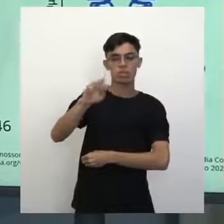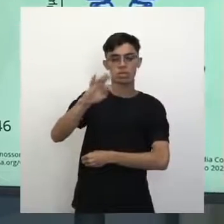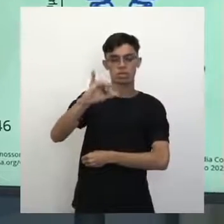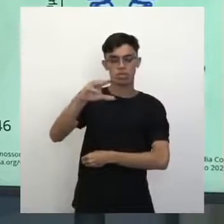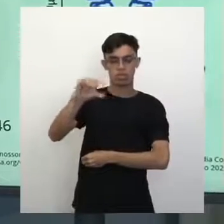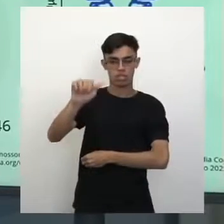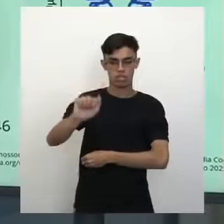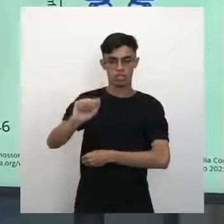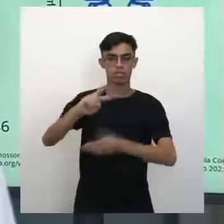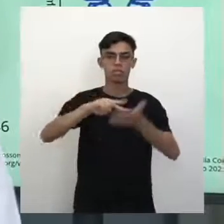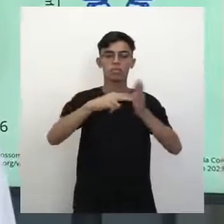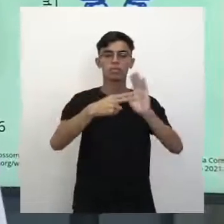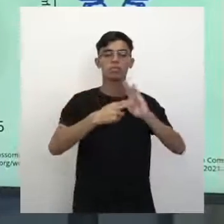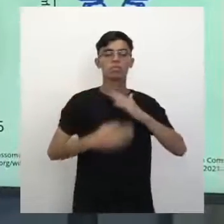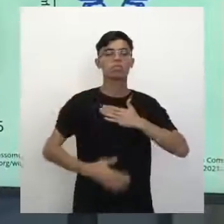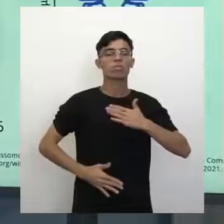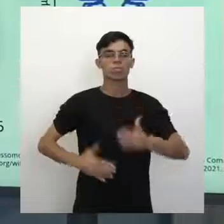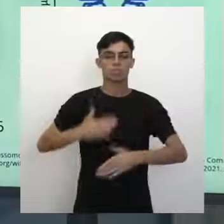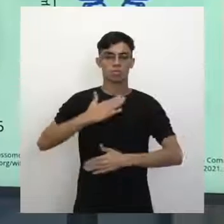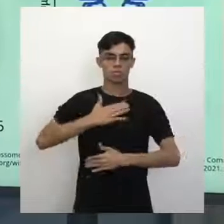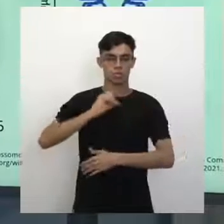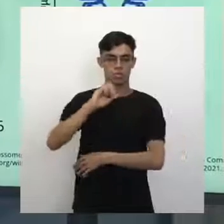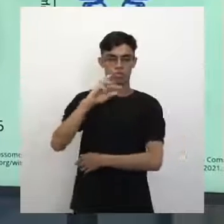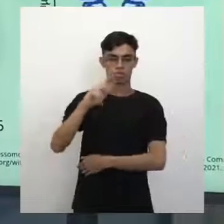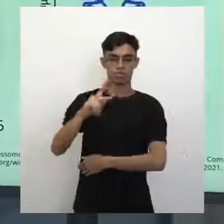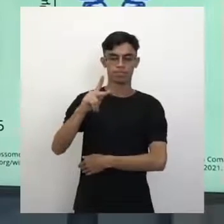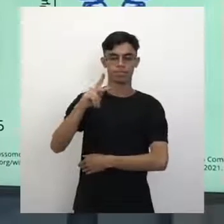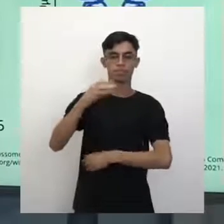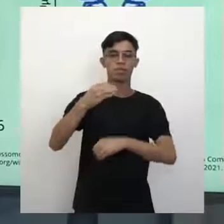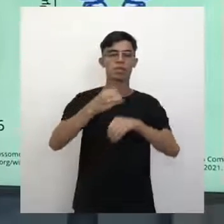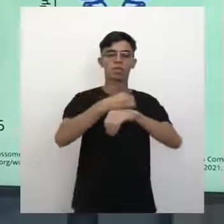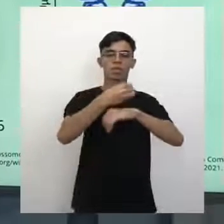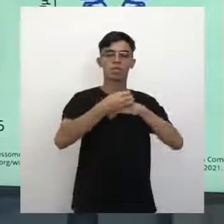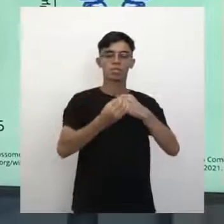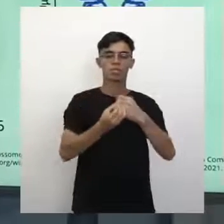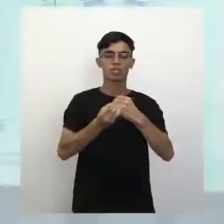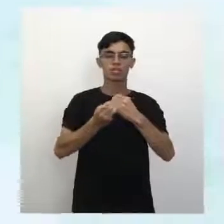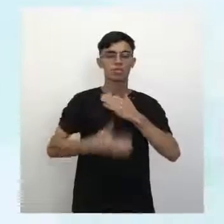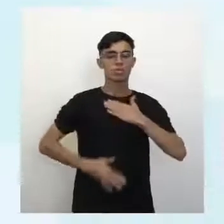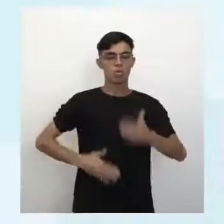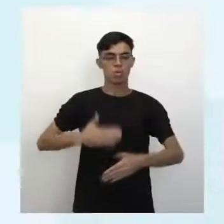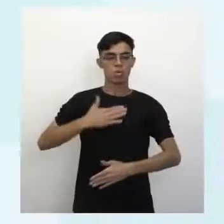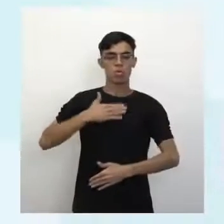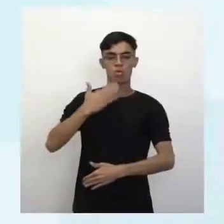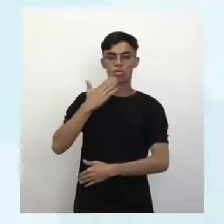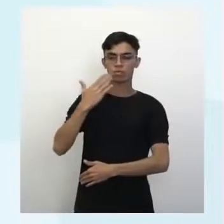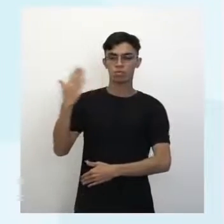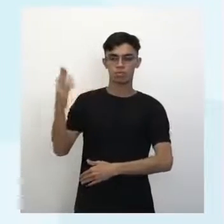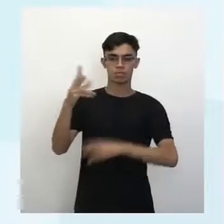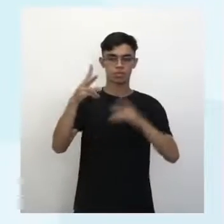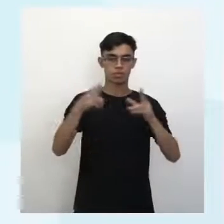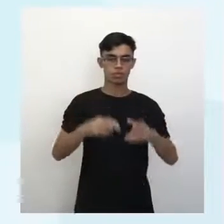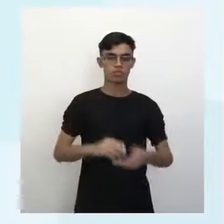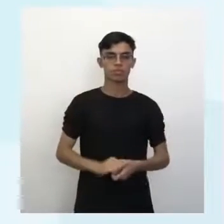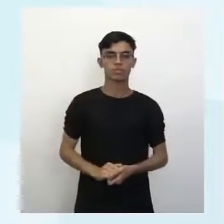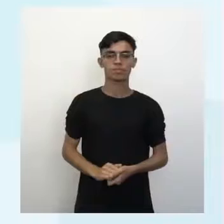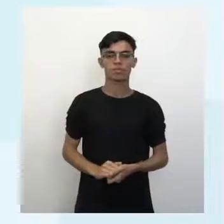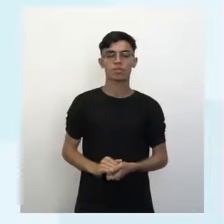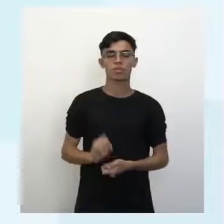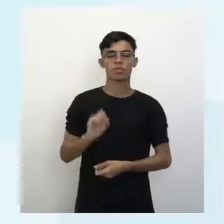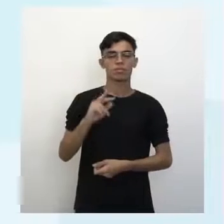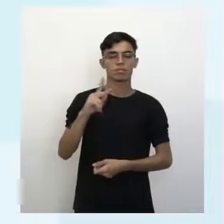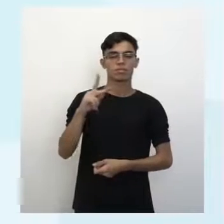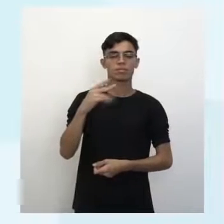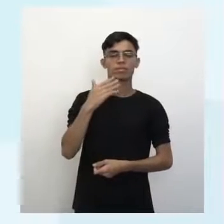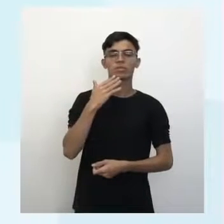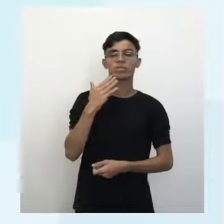quer dizer corpo, tá bom? Muito bem. E na célula somática ele vai aparecer desse jeito aí. Pode pôr mais um pouquinho para eles verem. Isso. Tá? E